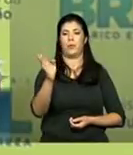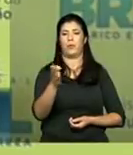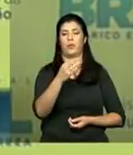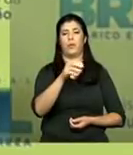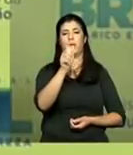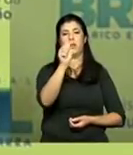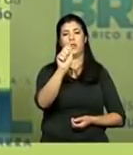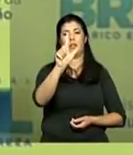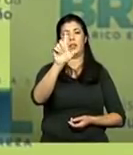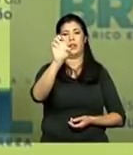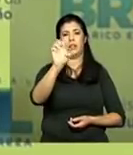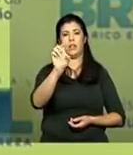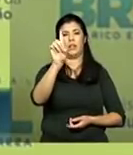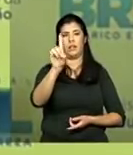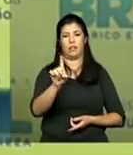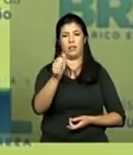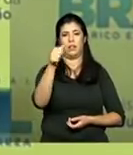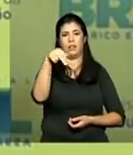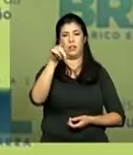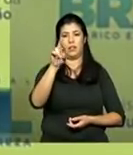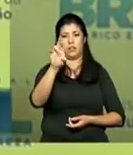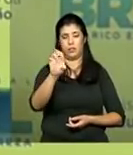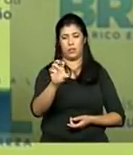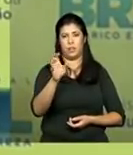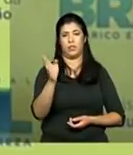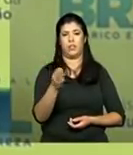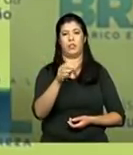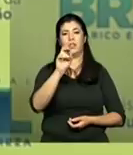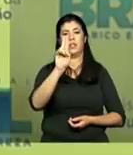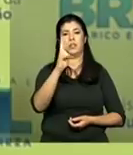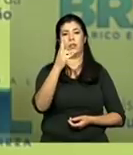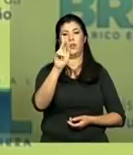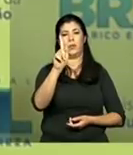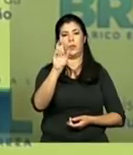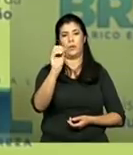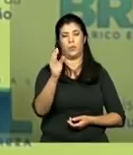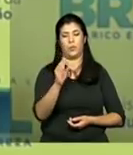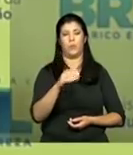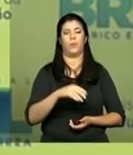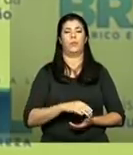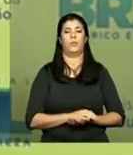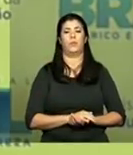Alexandre Molon, Valtenir, Hugo Leal,